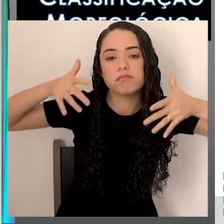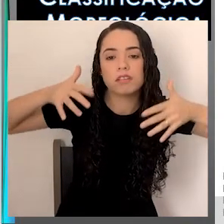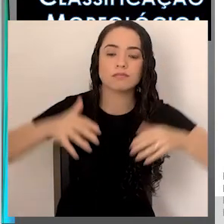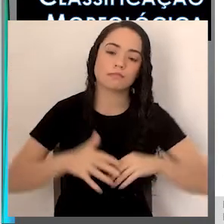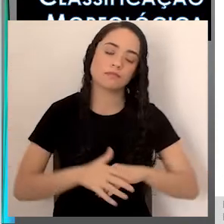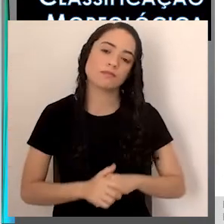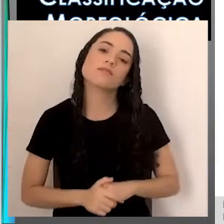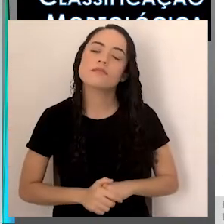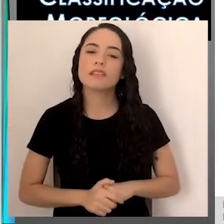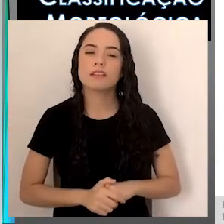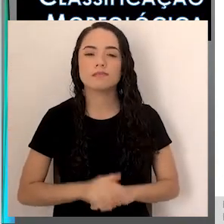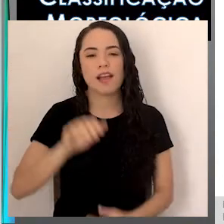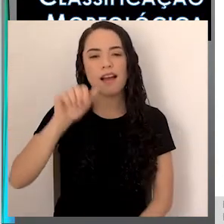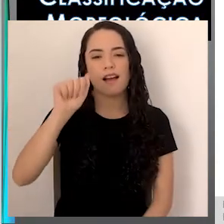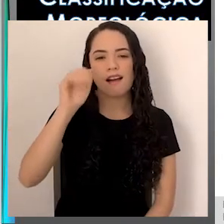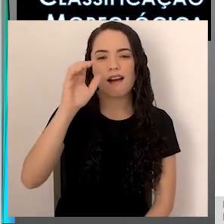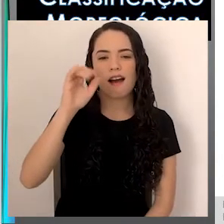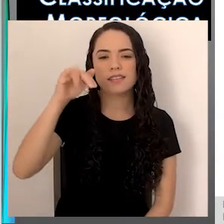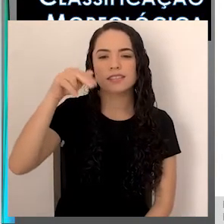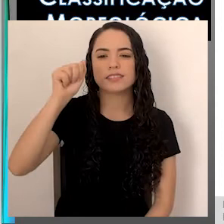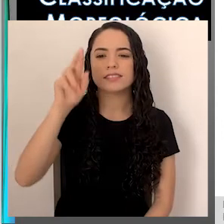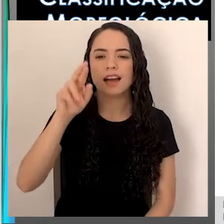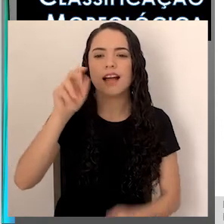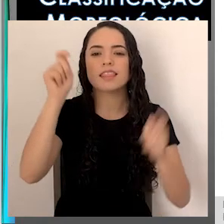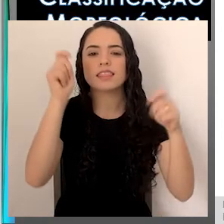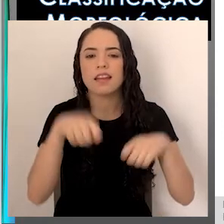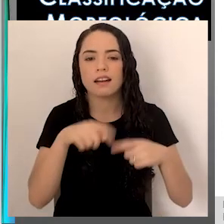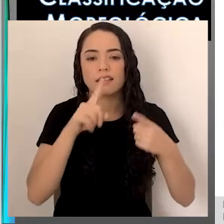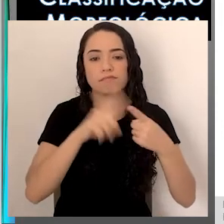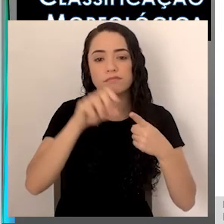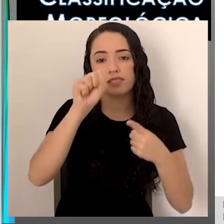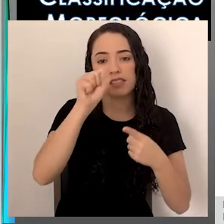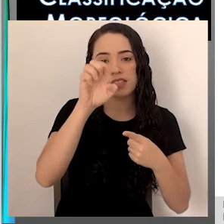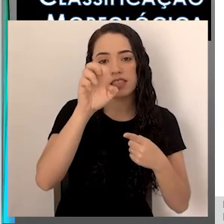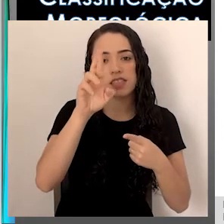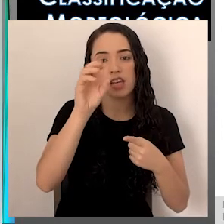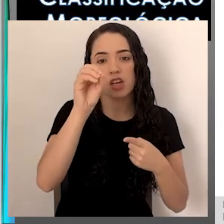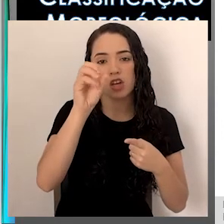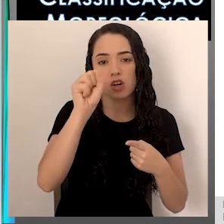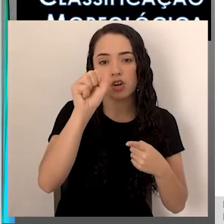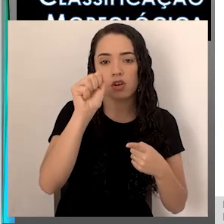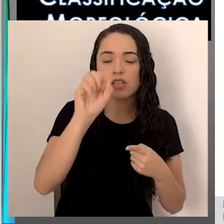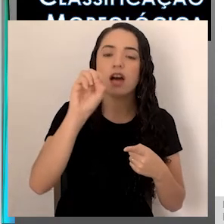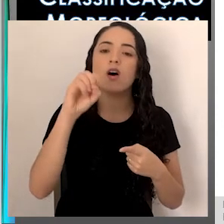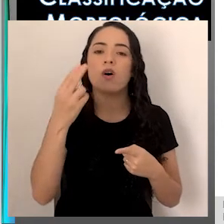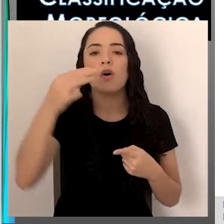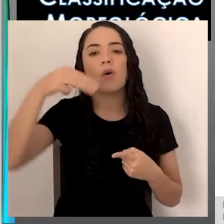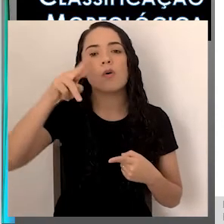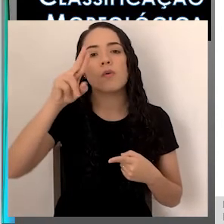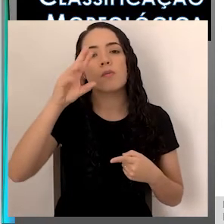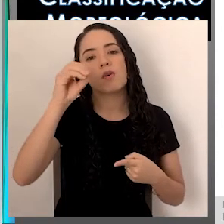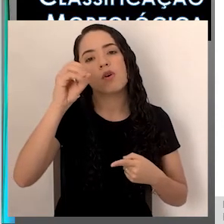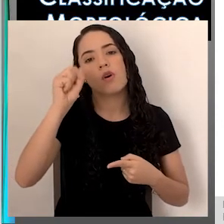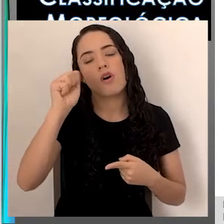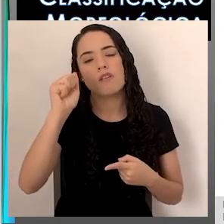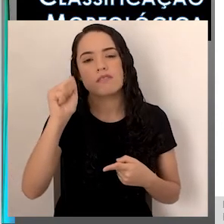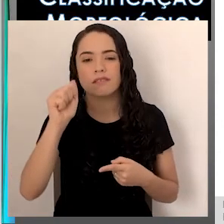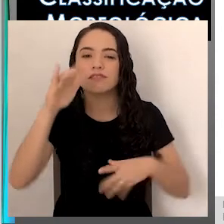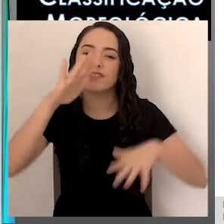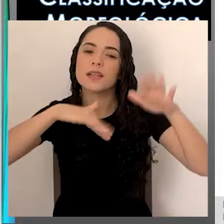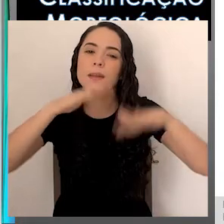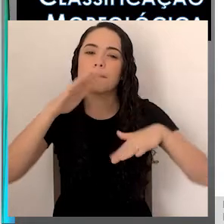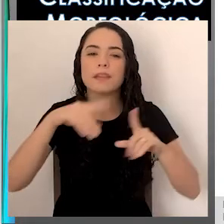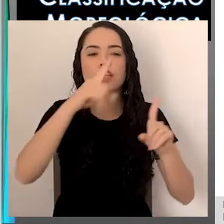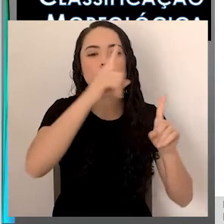exemplo. As glândulas acinares podem ser do tipo serosas, mucosas ou seromucosas, quando